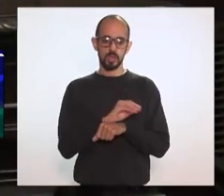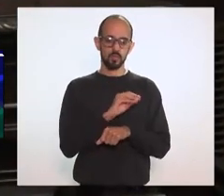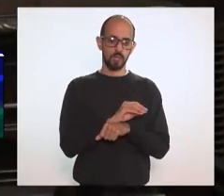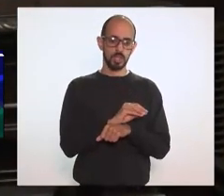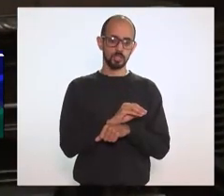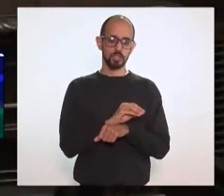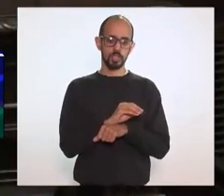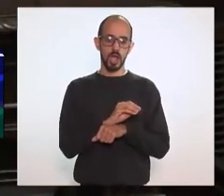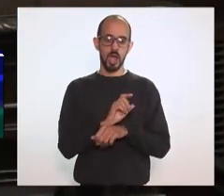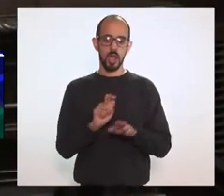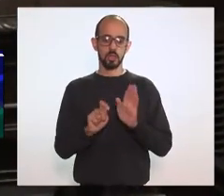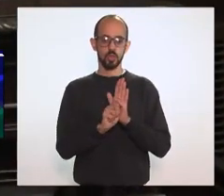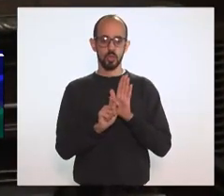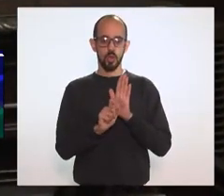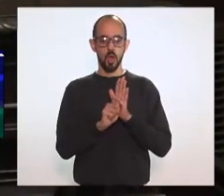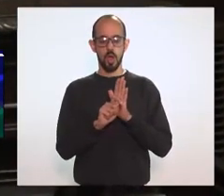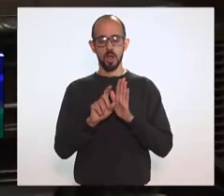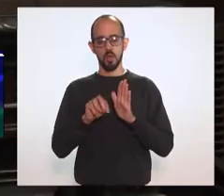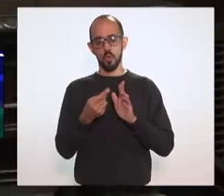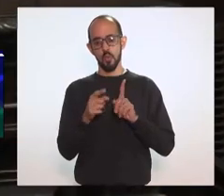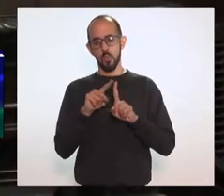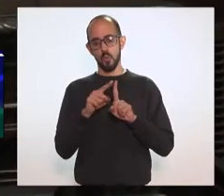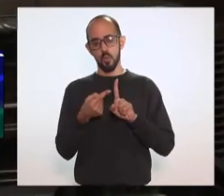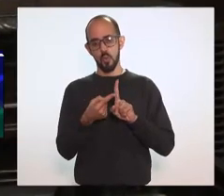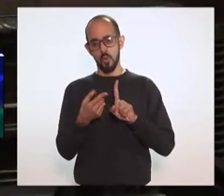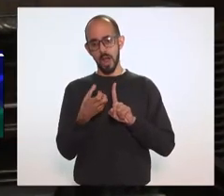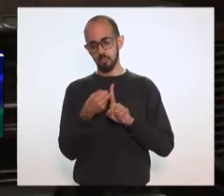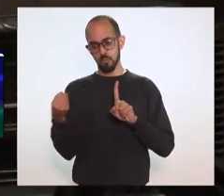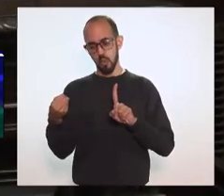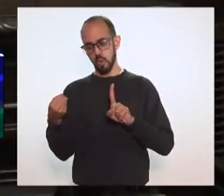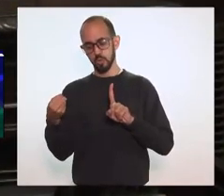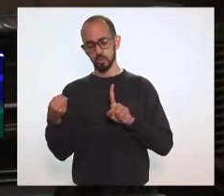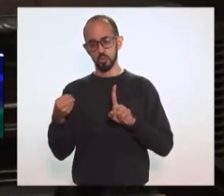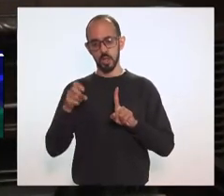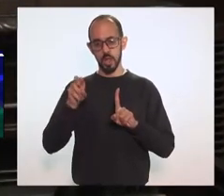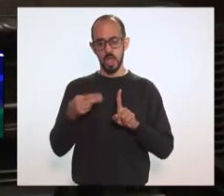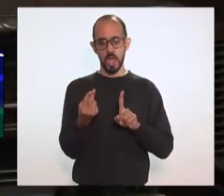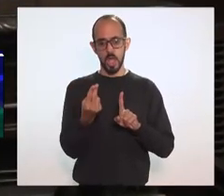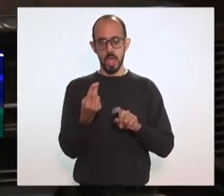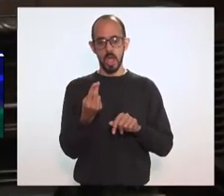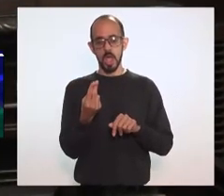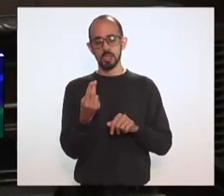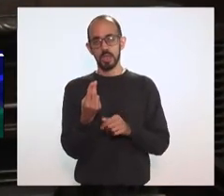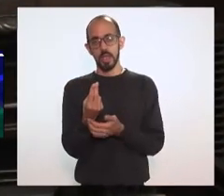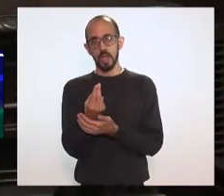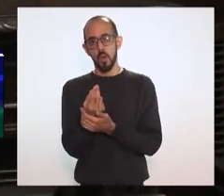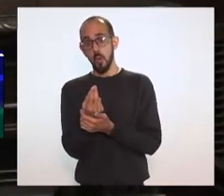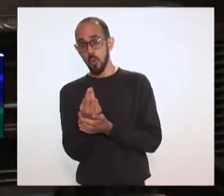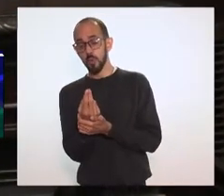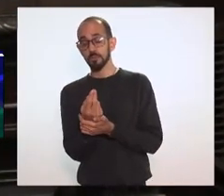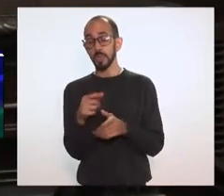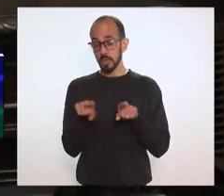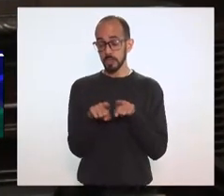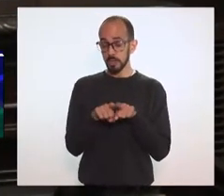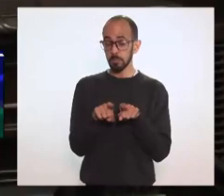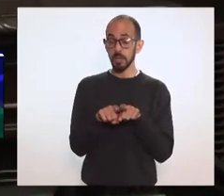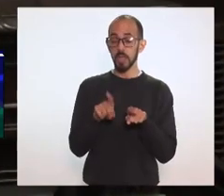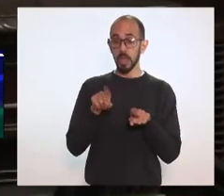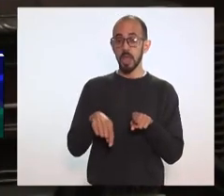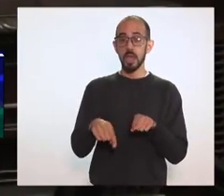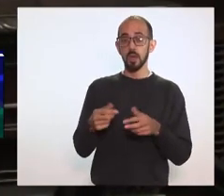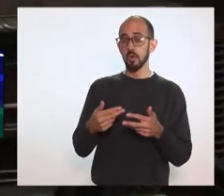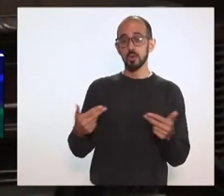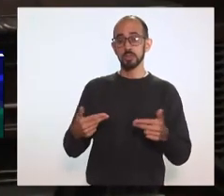aborto, são objetos de ações ideológicas que têm a nossa fidelidade. Por exemplo,